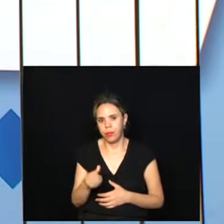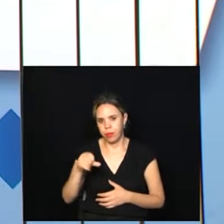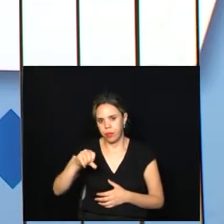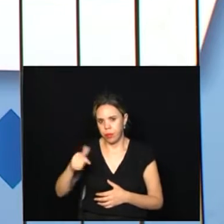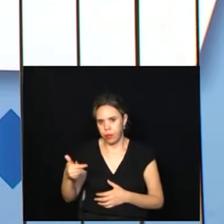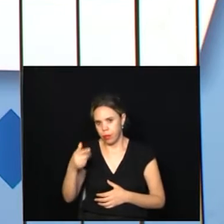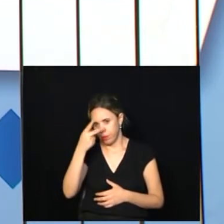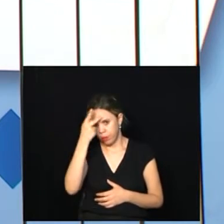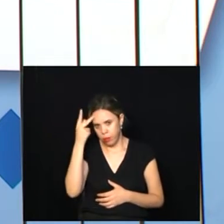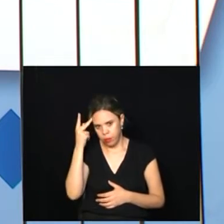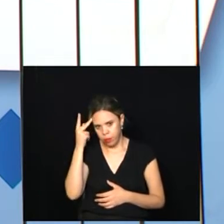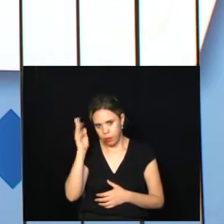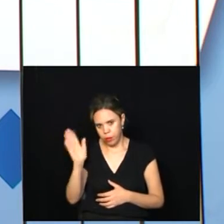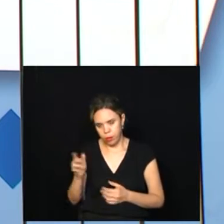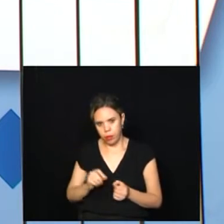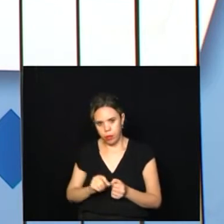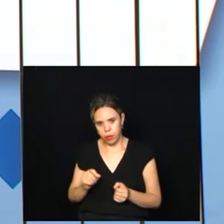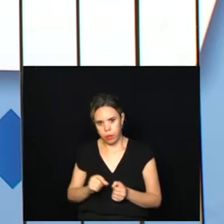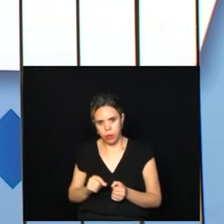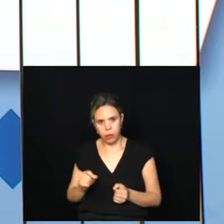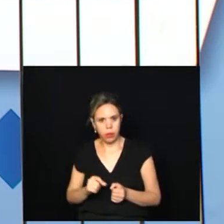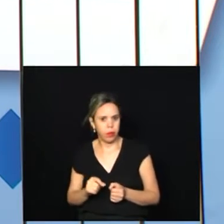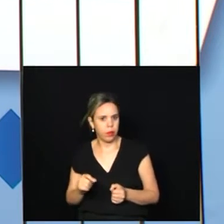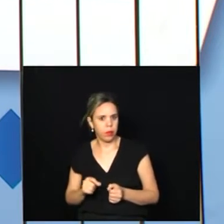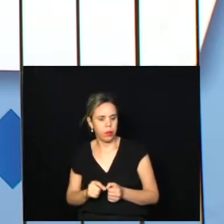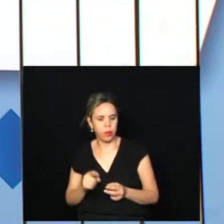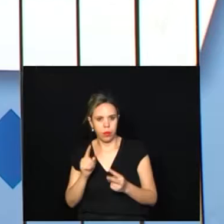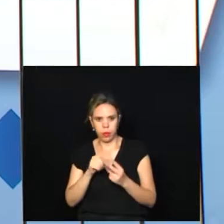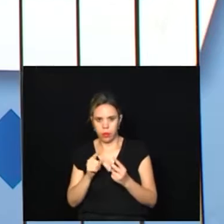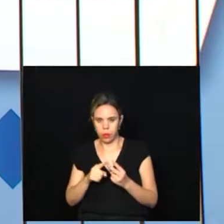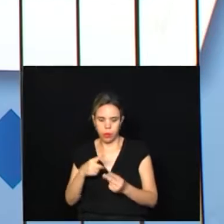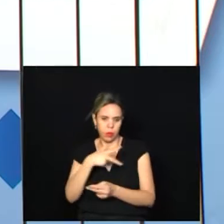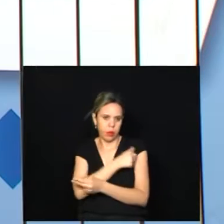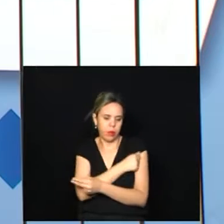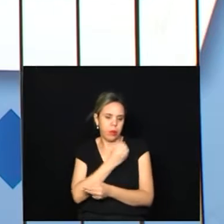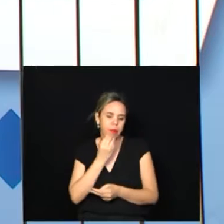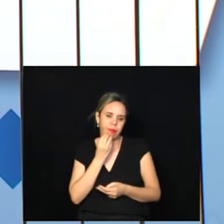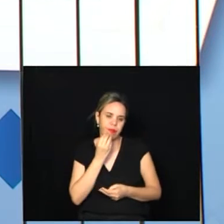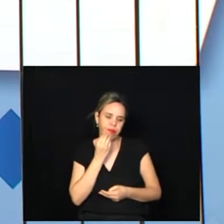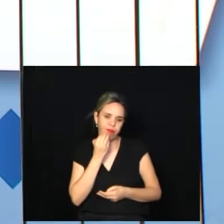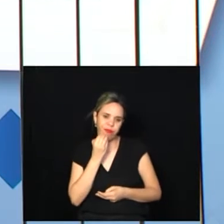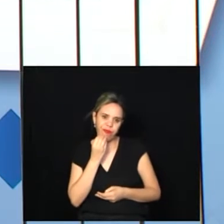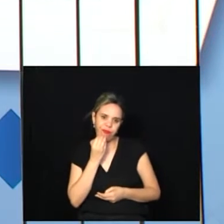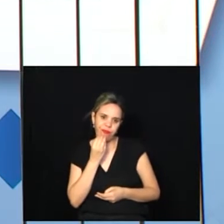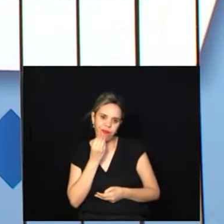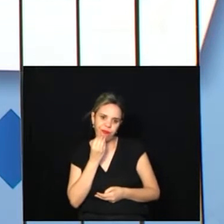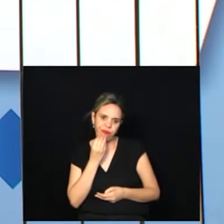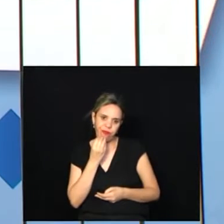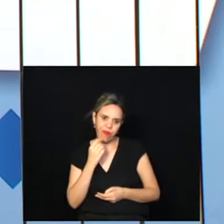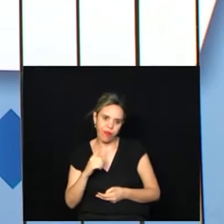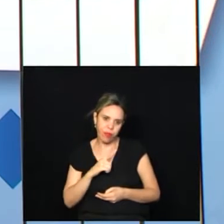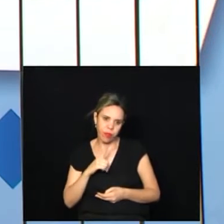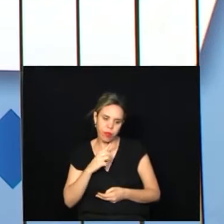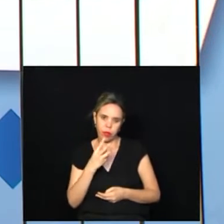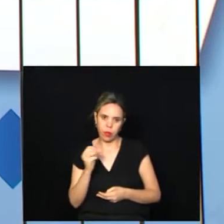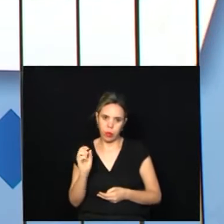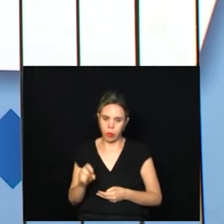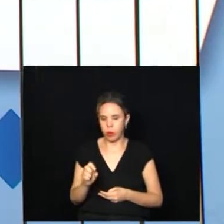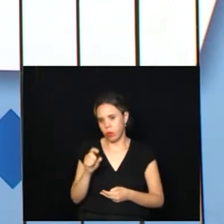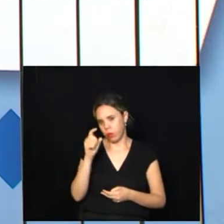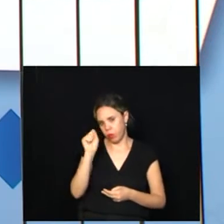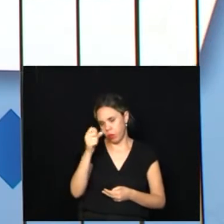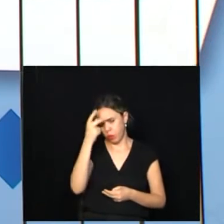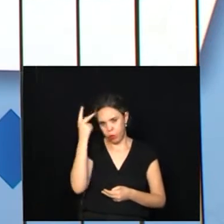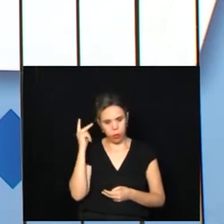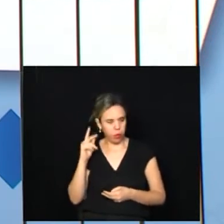555.692 pessoas que já foram imunizadas com as 2 doses da vacina. Temos 30.008